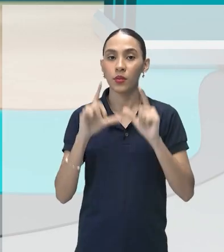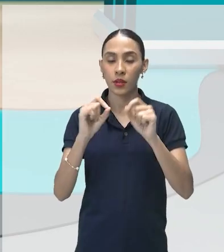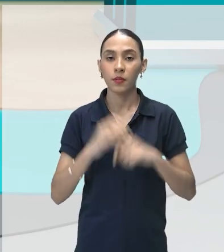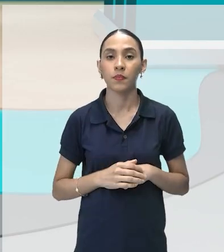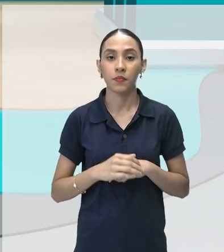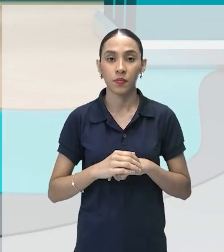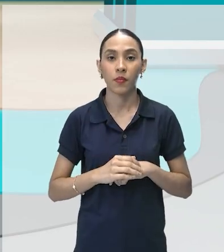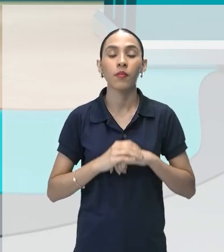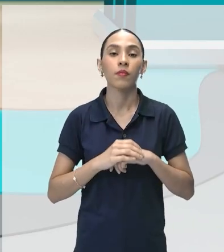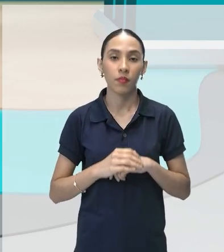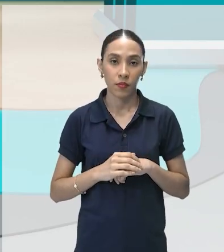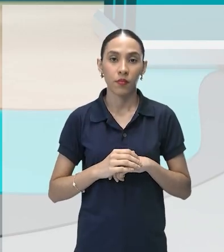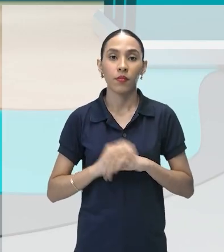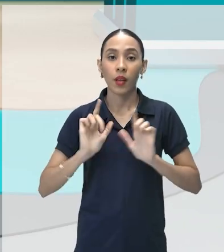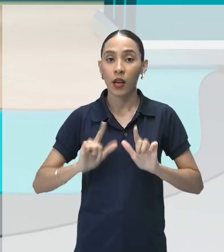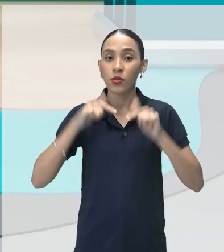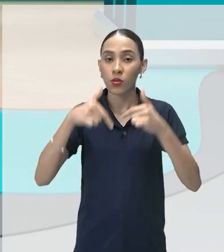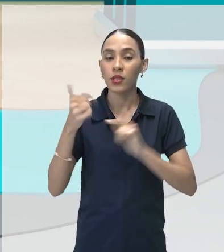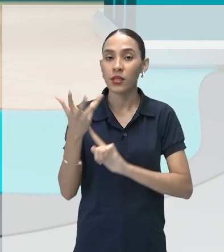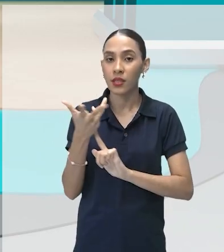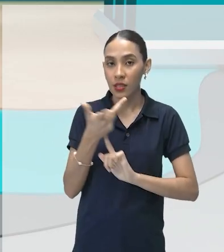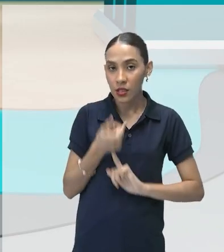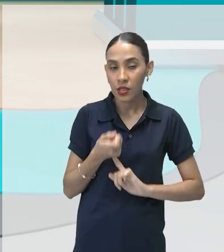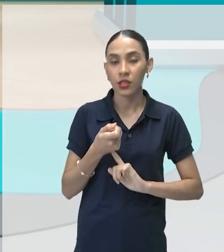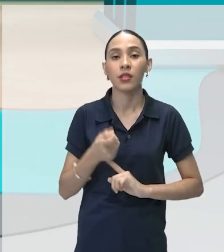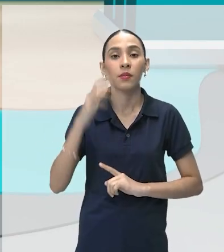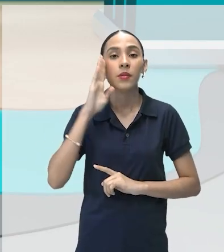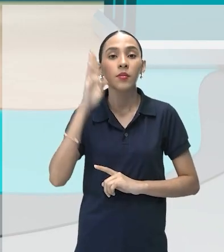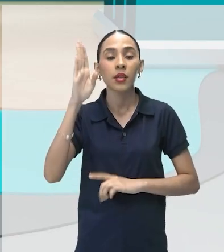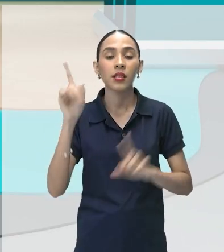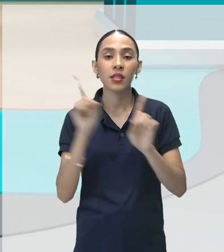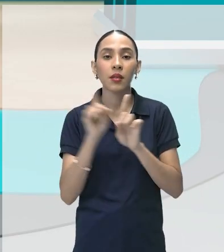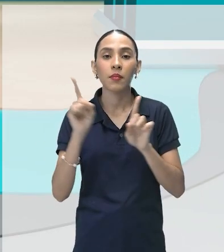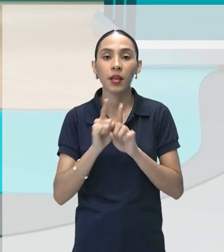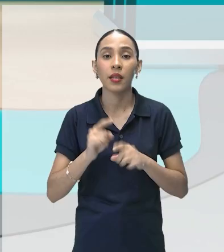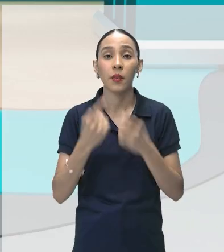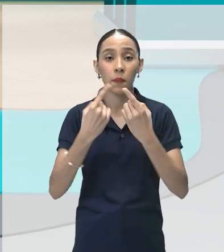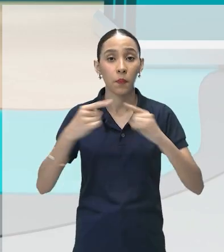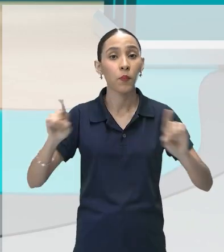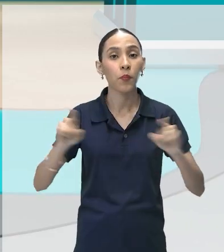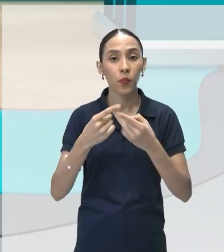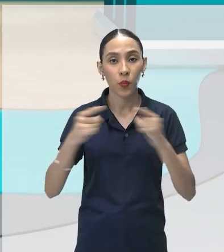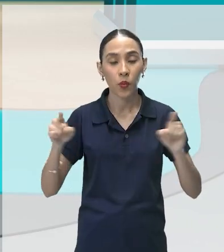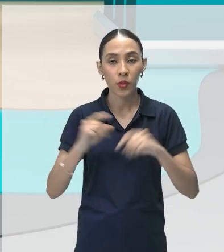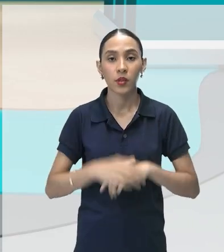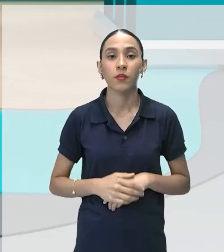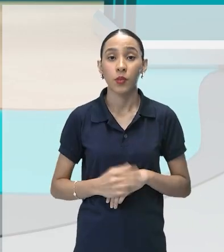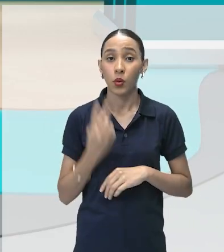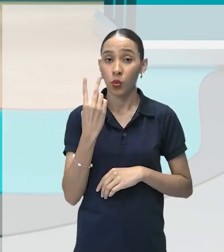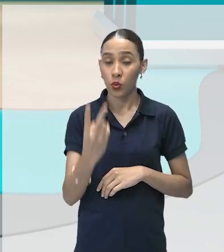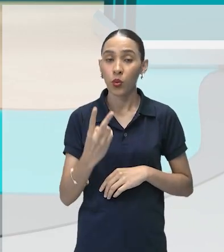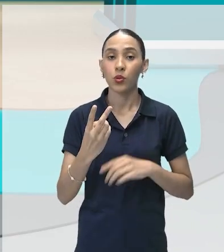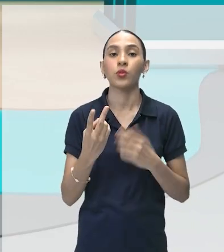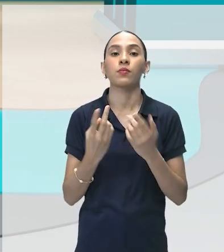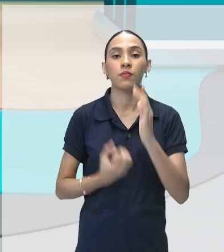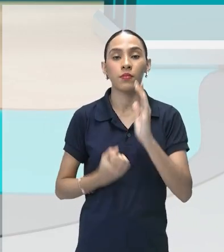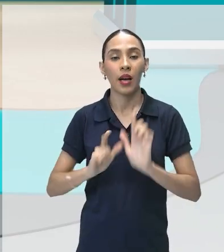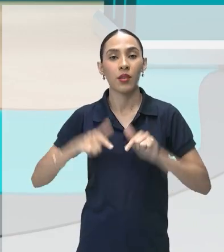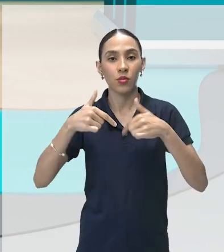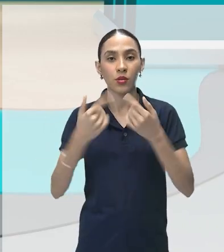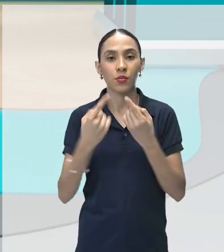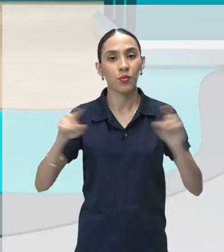os movimentos, movimentos artísticos e principalmente nós falamos da música. Dois movimentos musicais